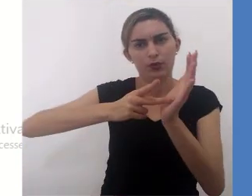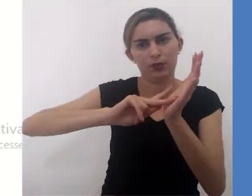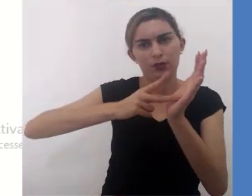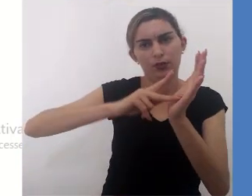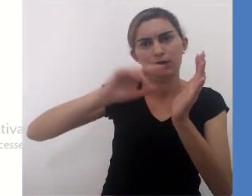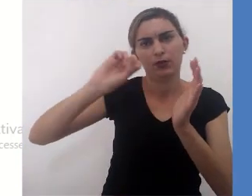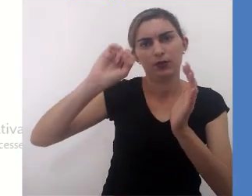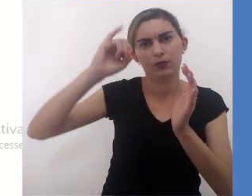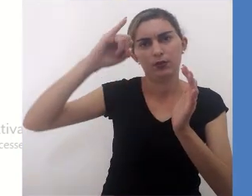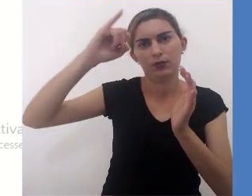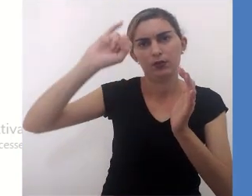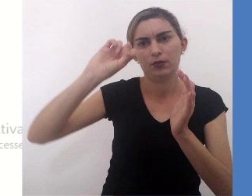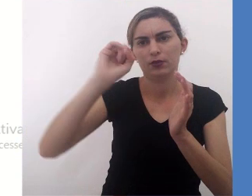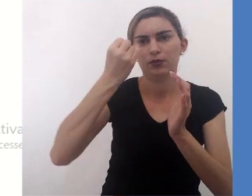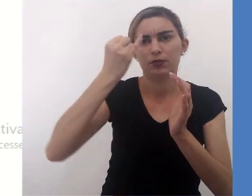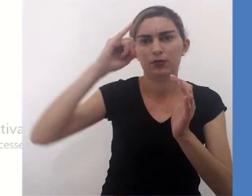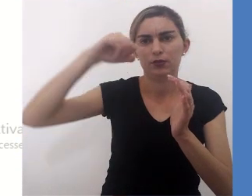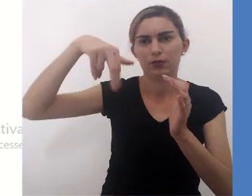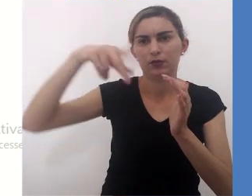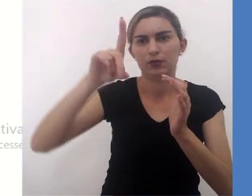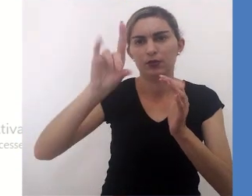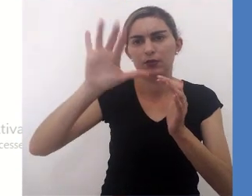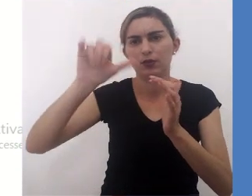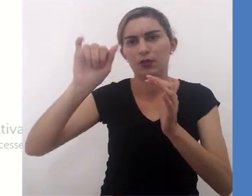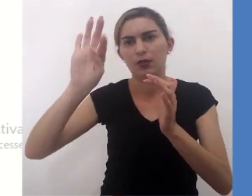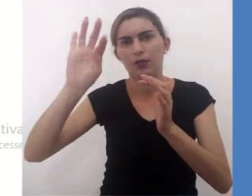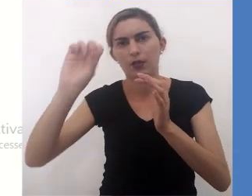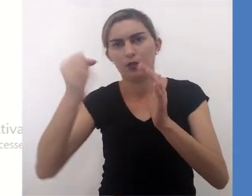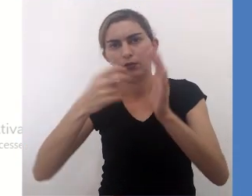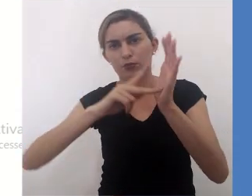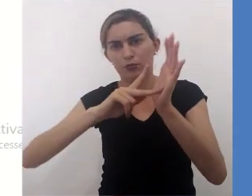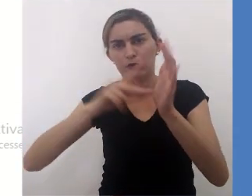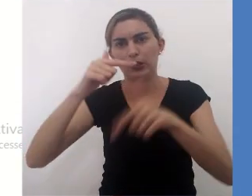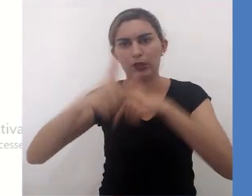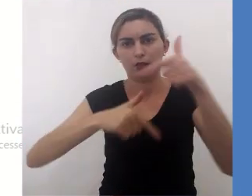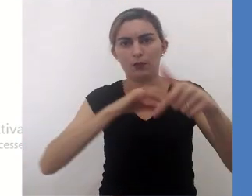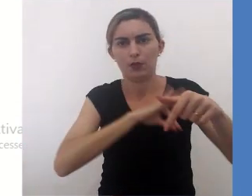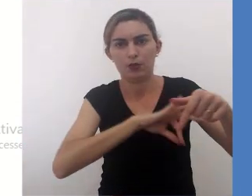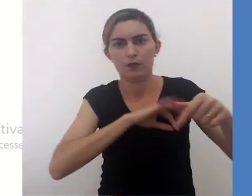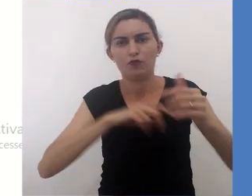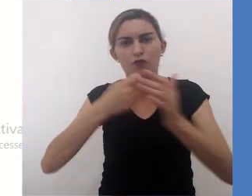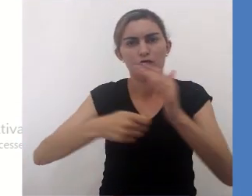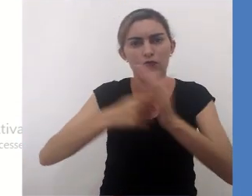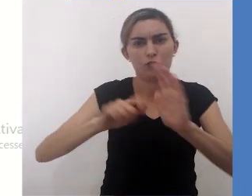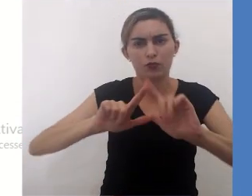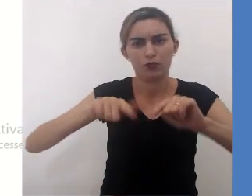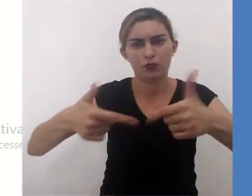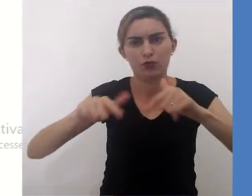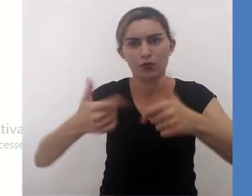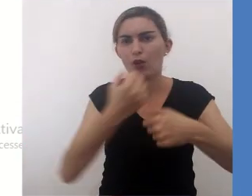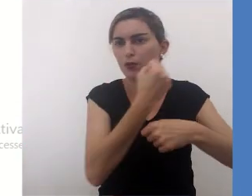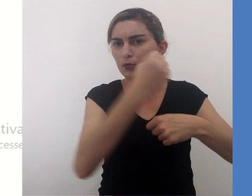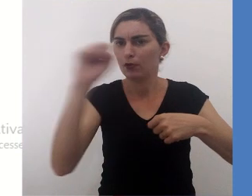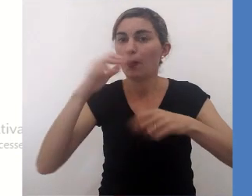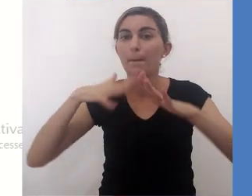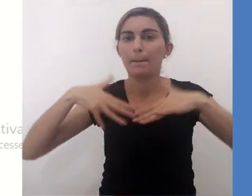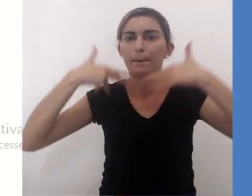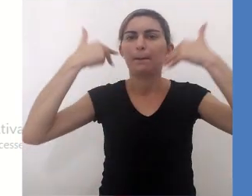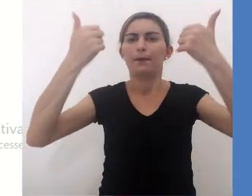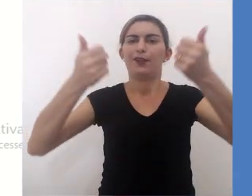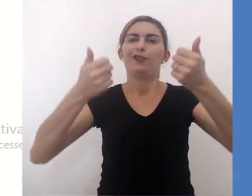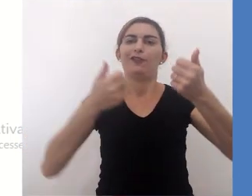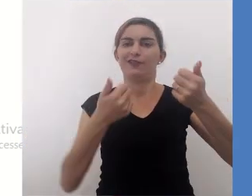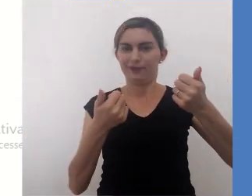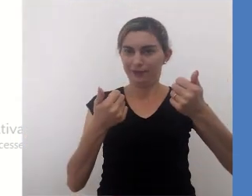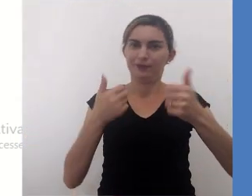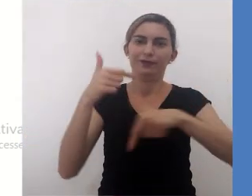são a associação de trabalhadores, né, assalariados, que vão lutar para defender o quê? Ou melhorar suas